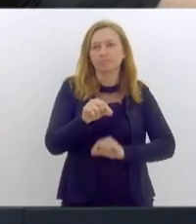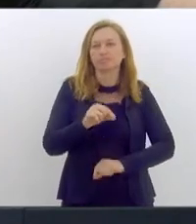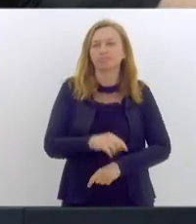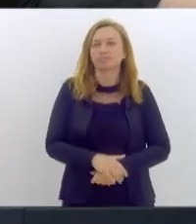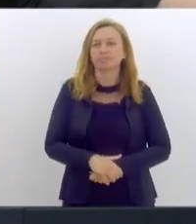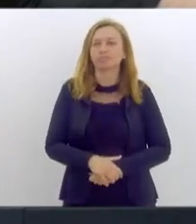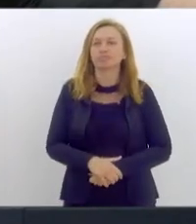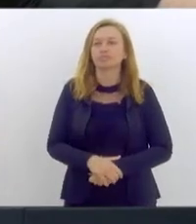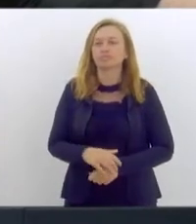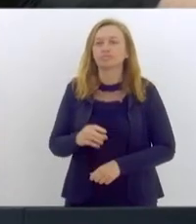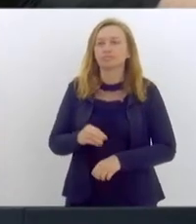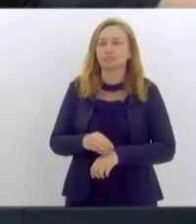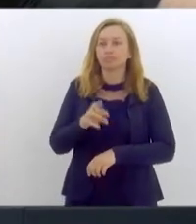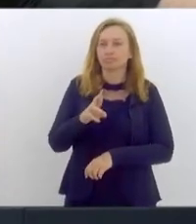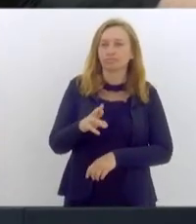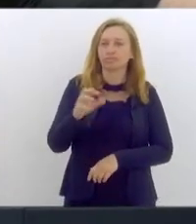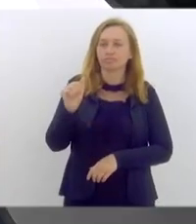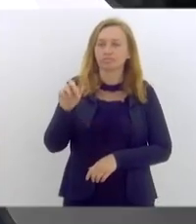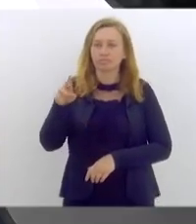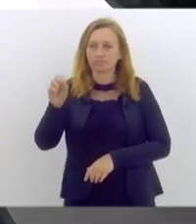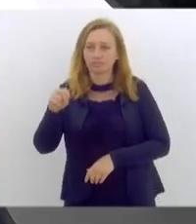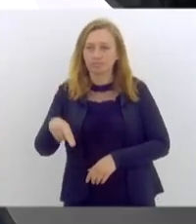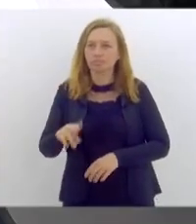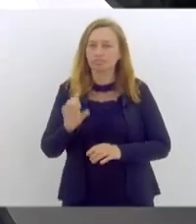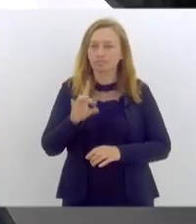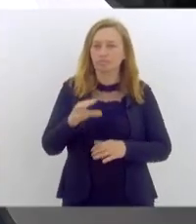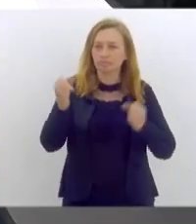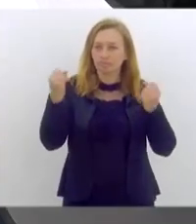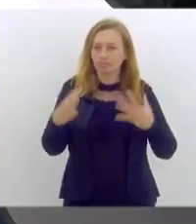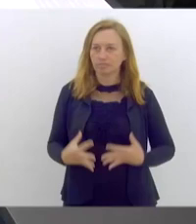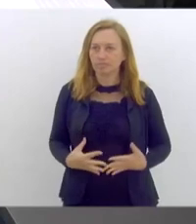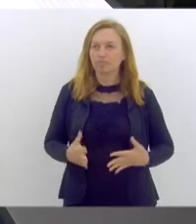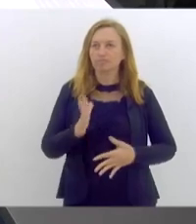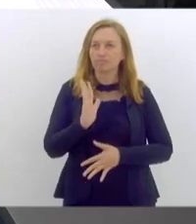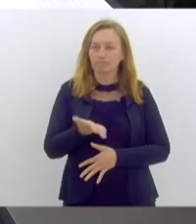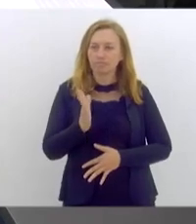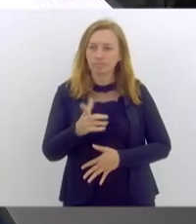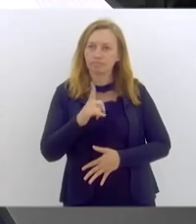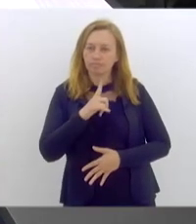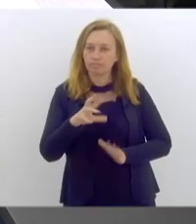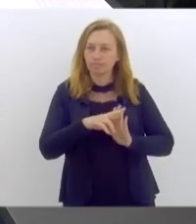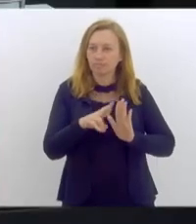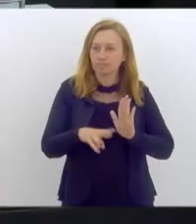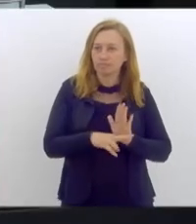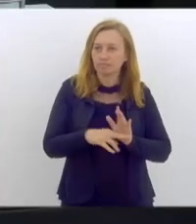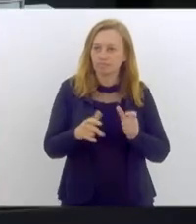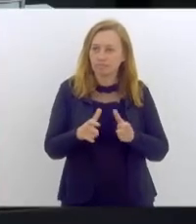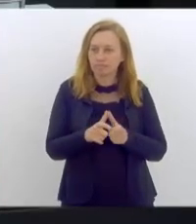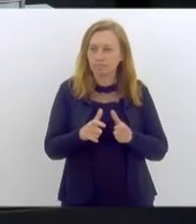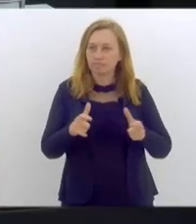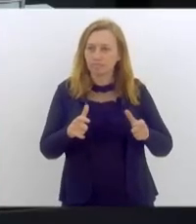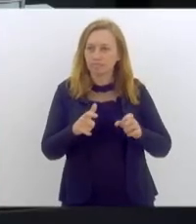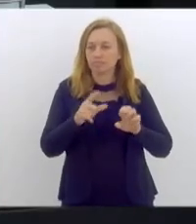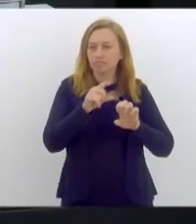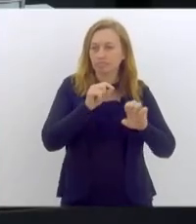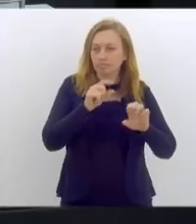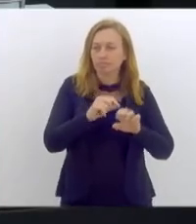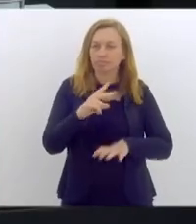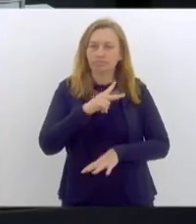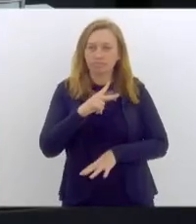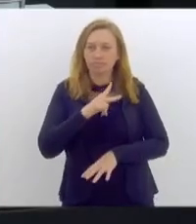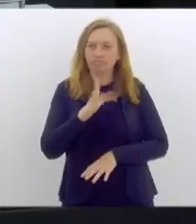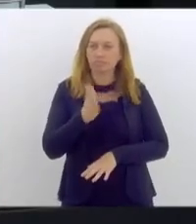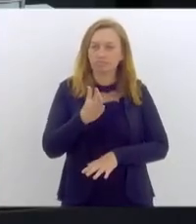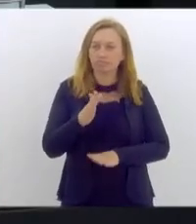são só para esclarecer na verdade a gente já tem critérios estabelecidos que são os micro e pequenos empresários individuais Então